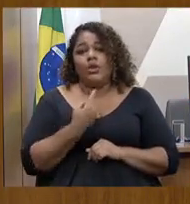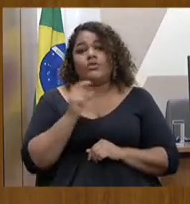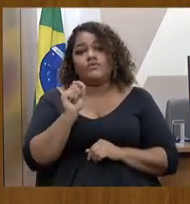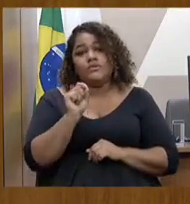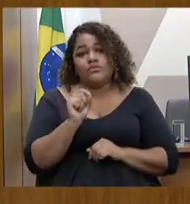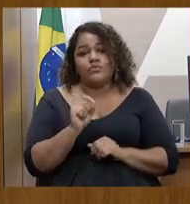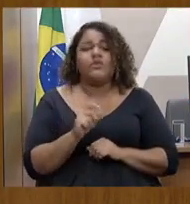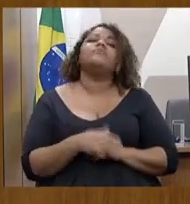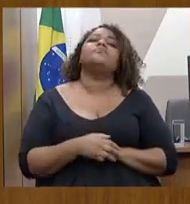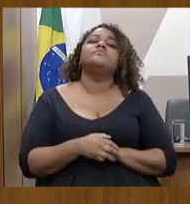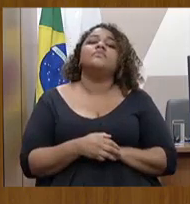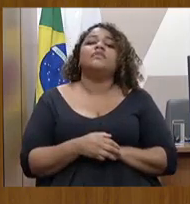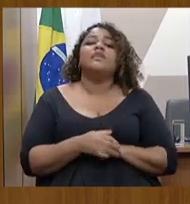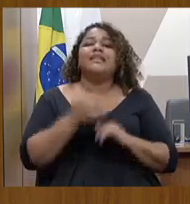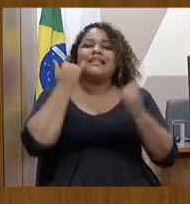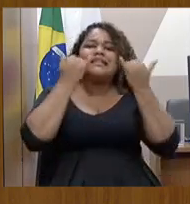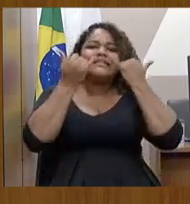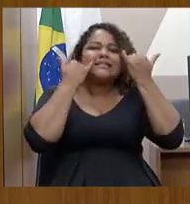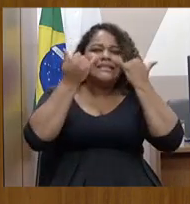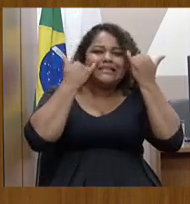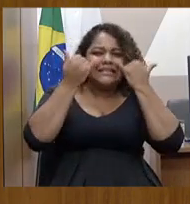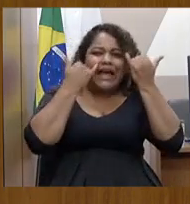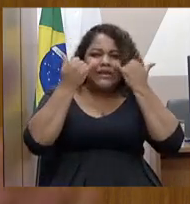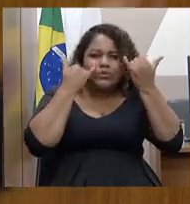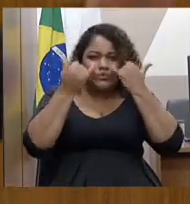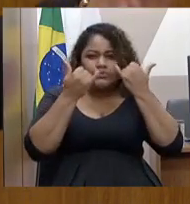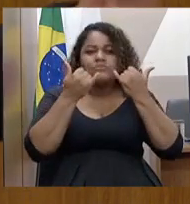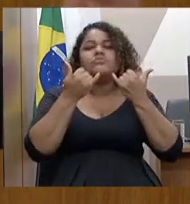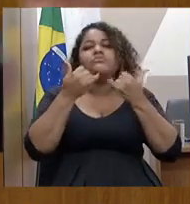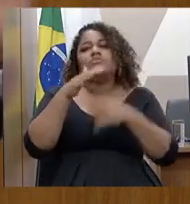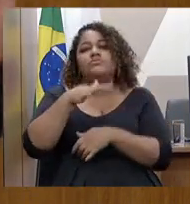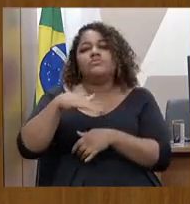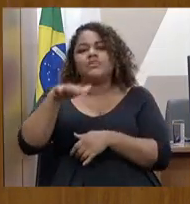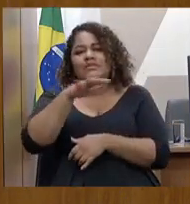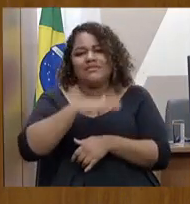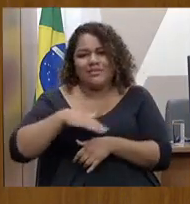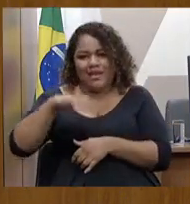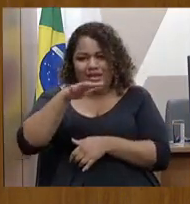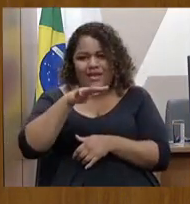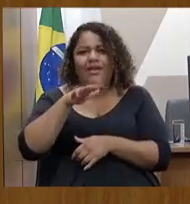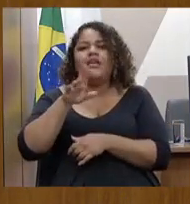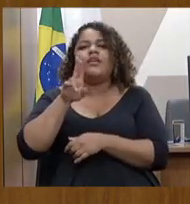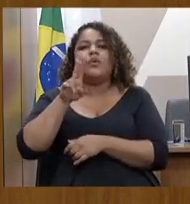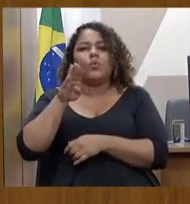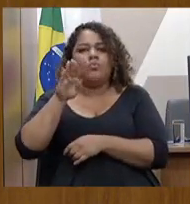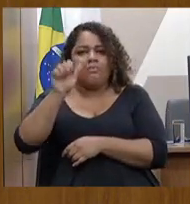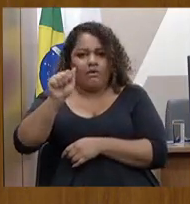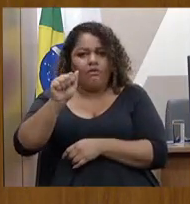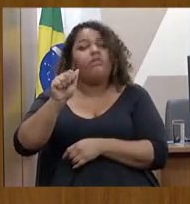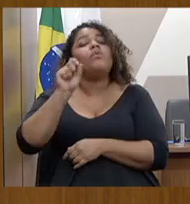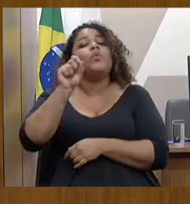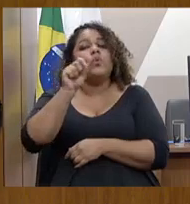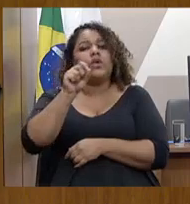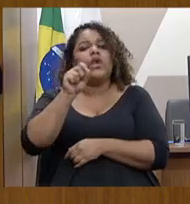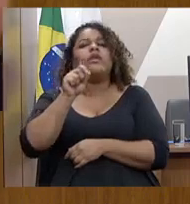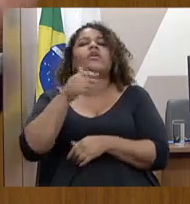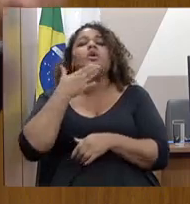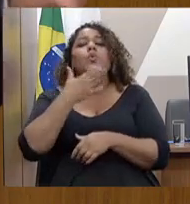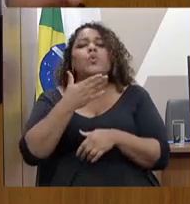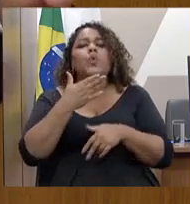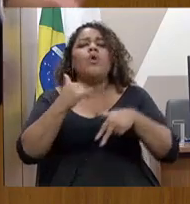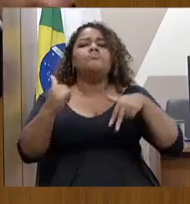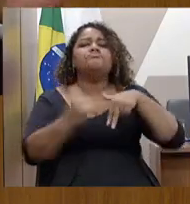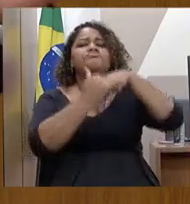pelo cerest que atende a Regional de Ubá a respeito dos acidentes típicos de trabalho então